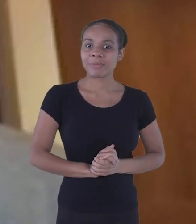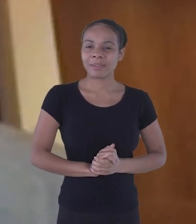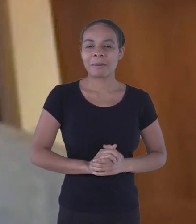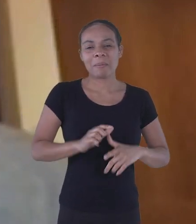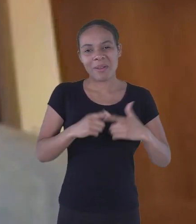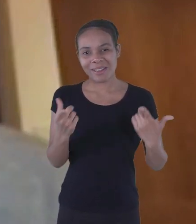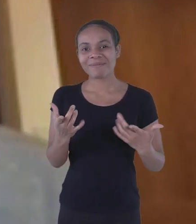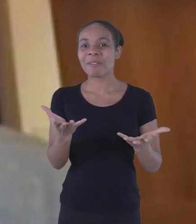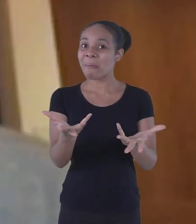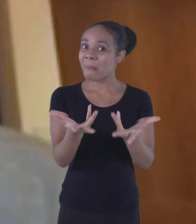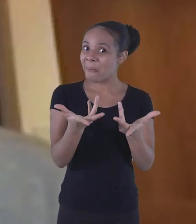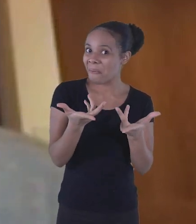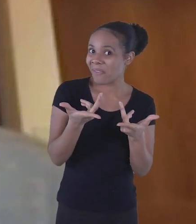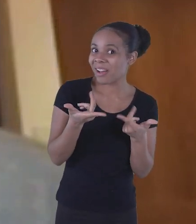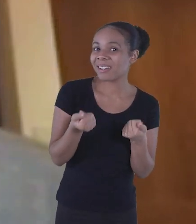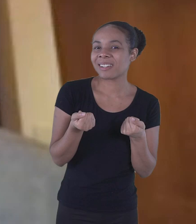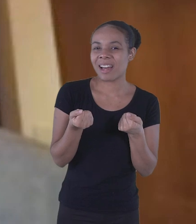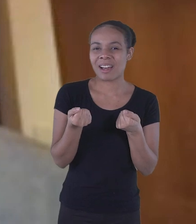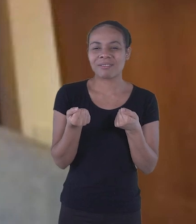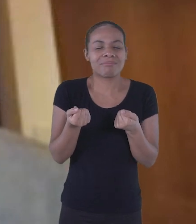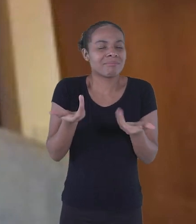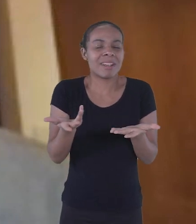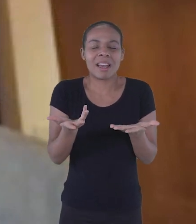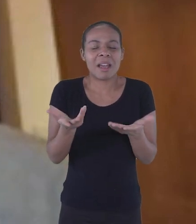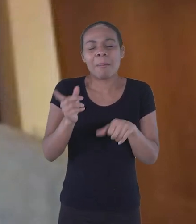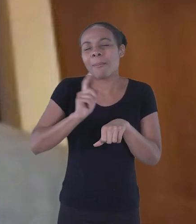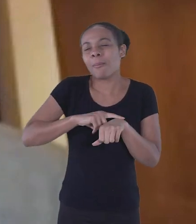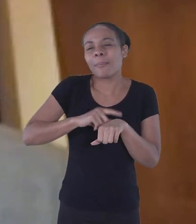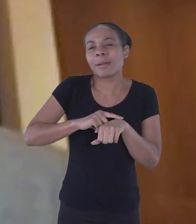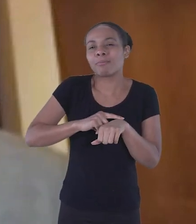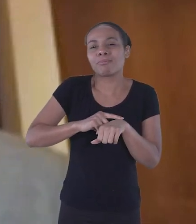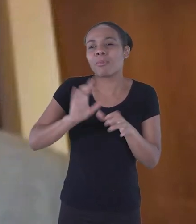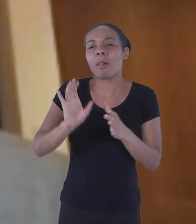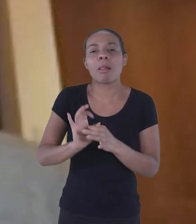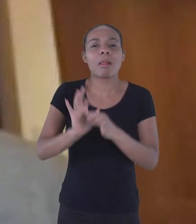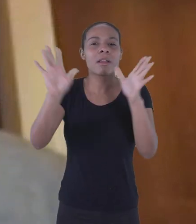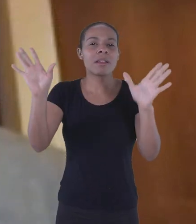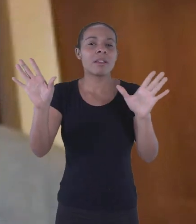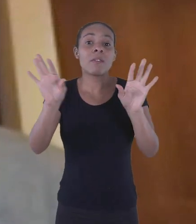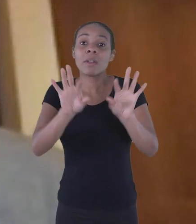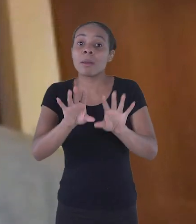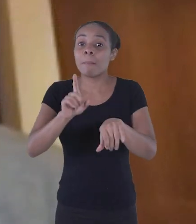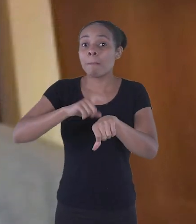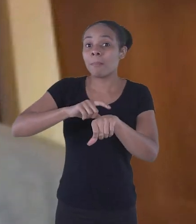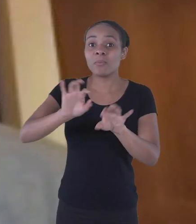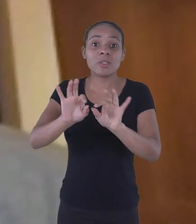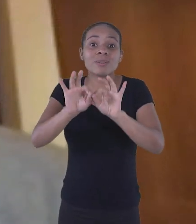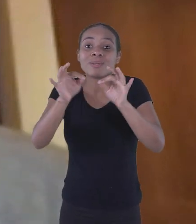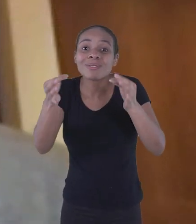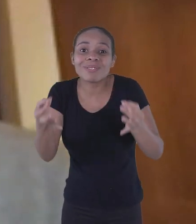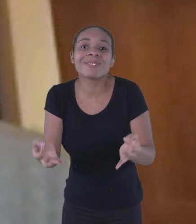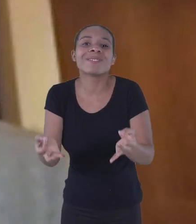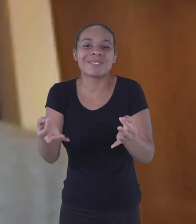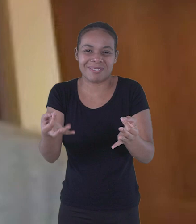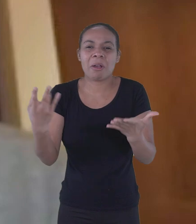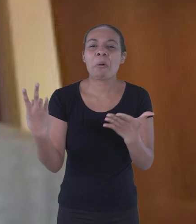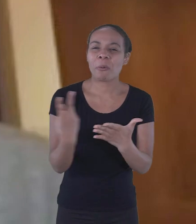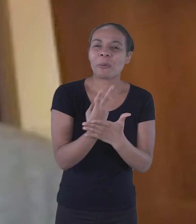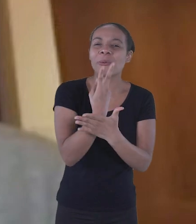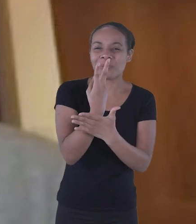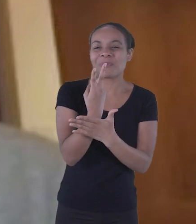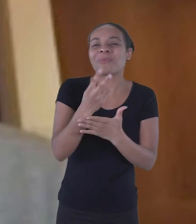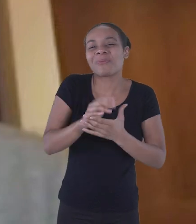advêm mais da espontaneidade, da humildade, talvez, do que